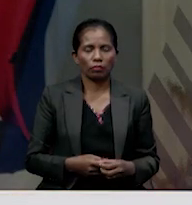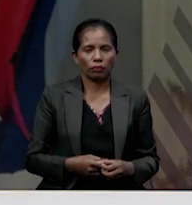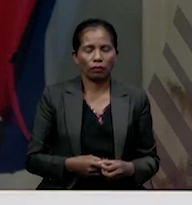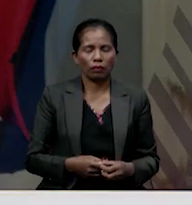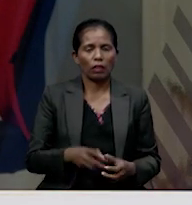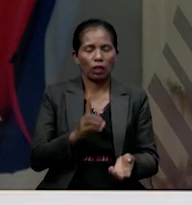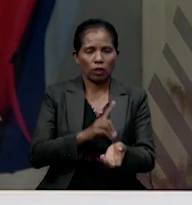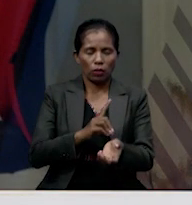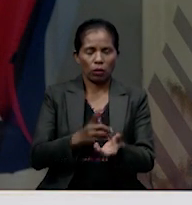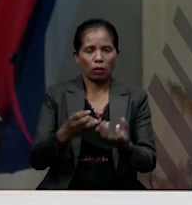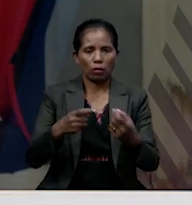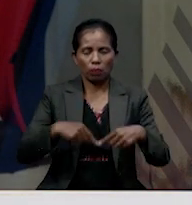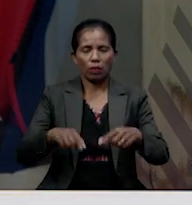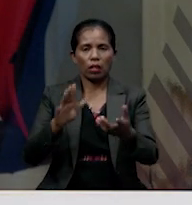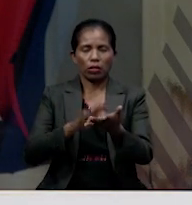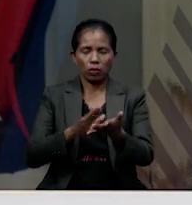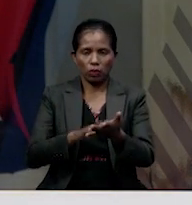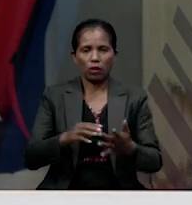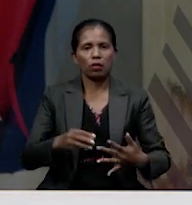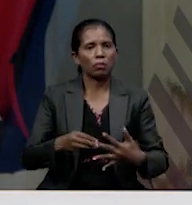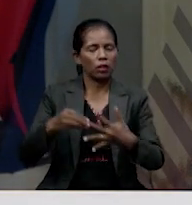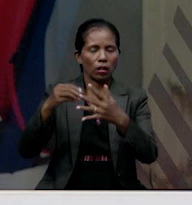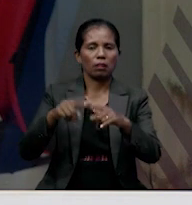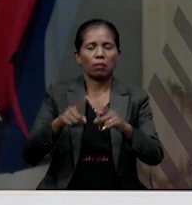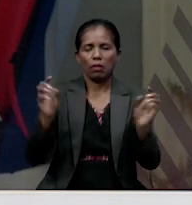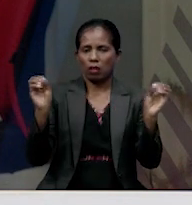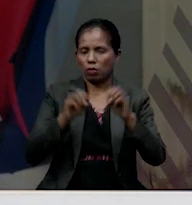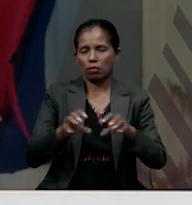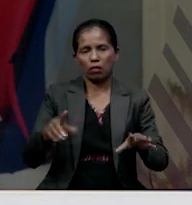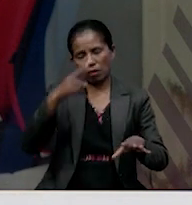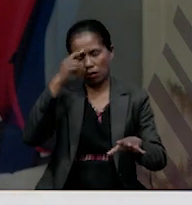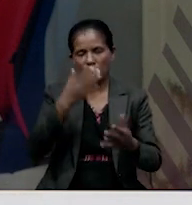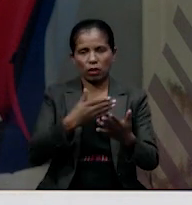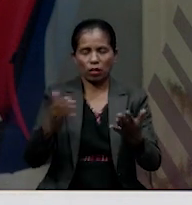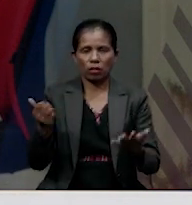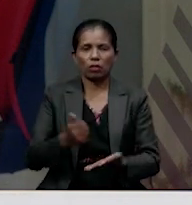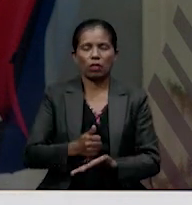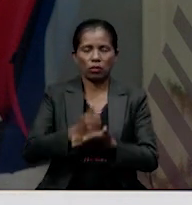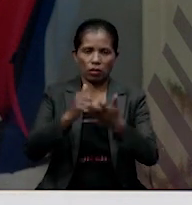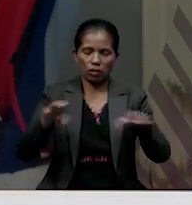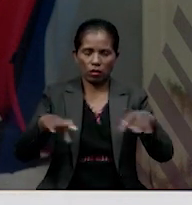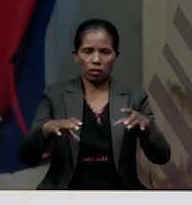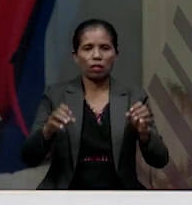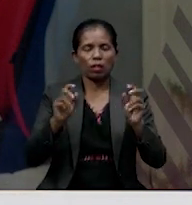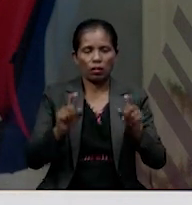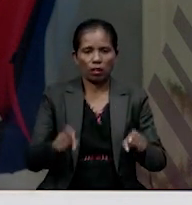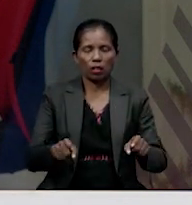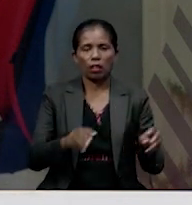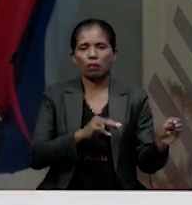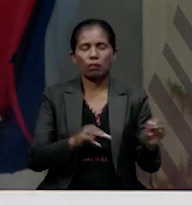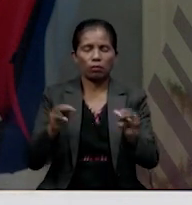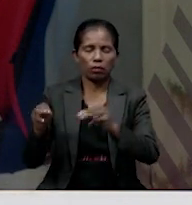Médico Barak bahasa especialista em abeia abandonado, tamba lai equipamento hori facilita serviço, nune tem que transfera